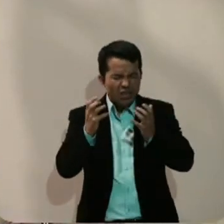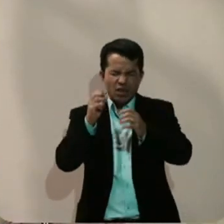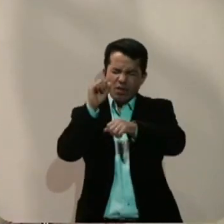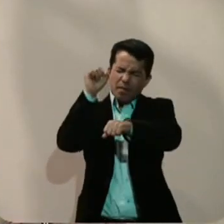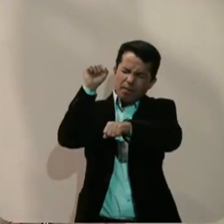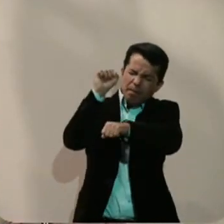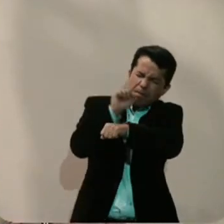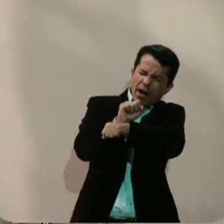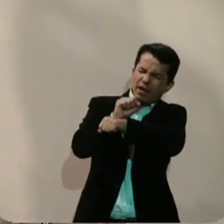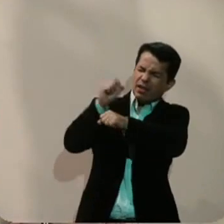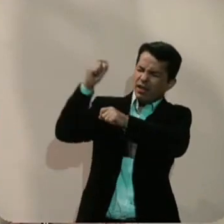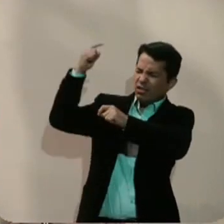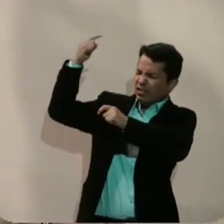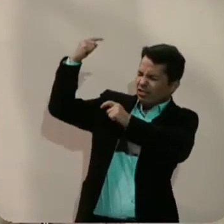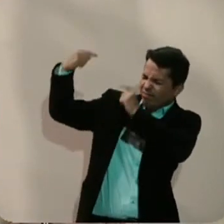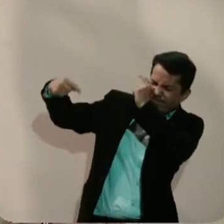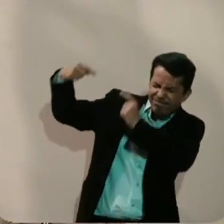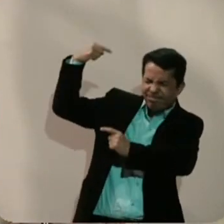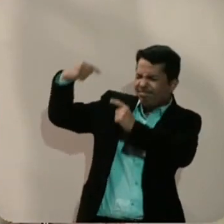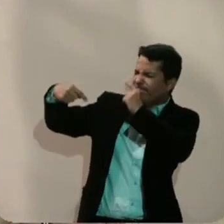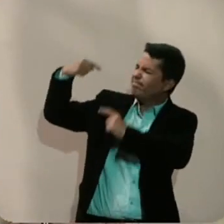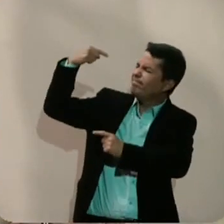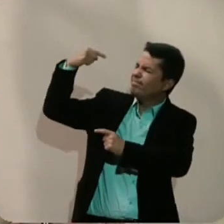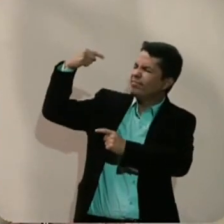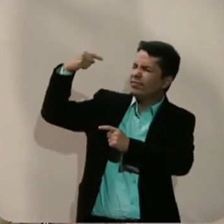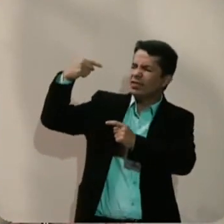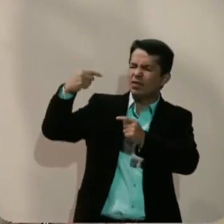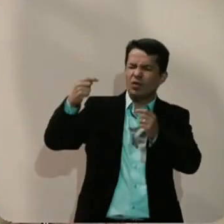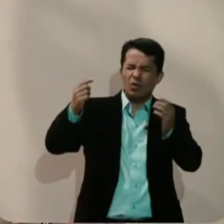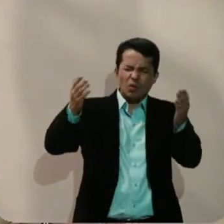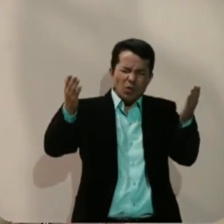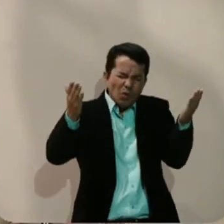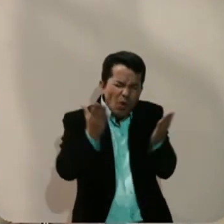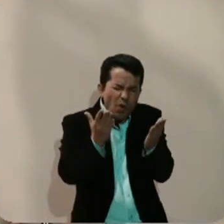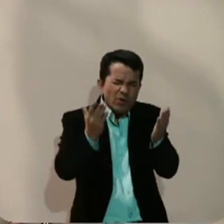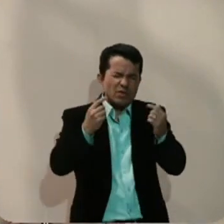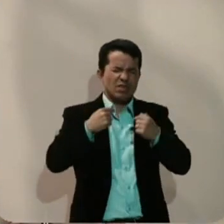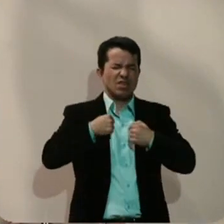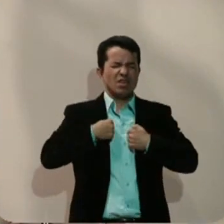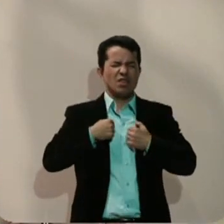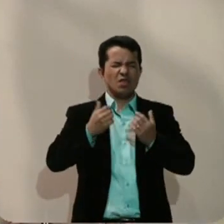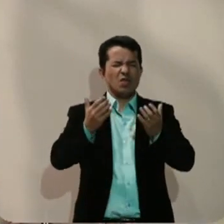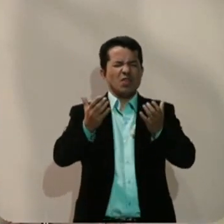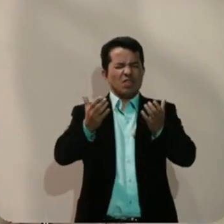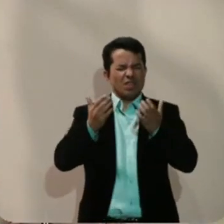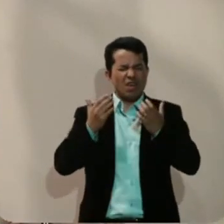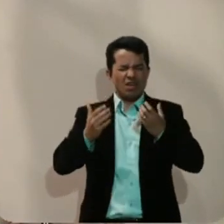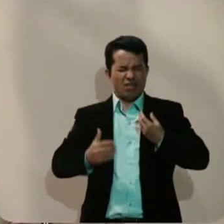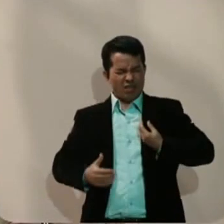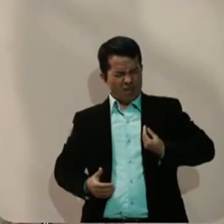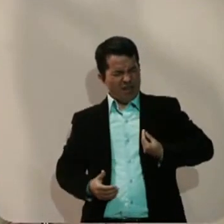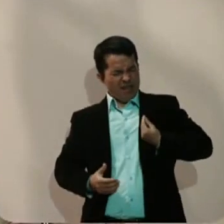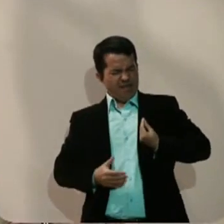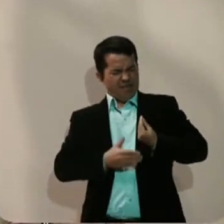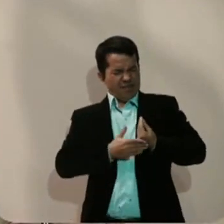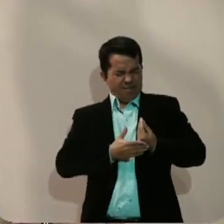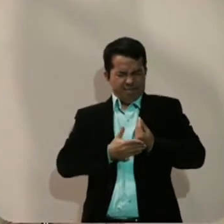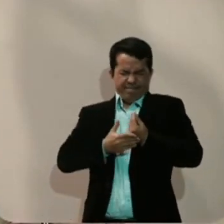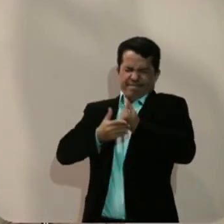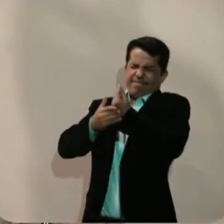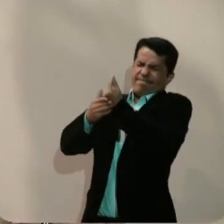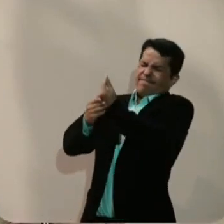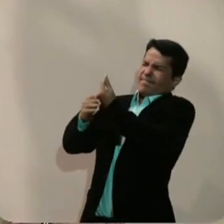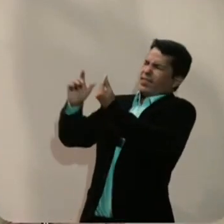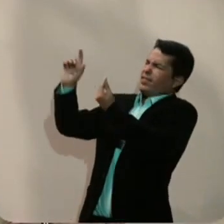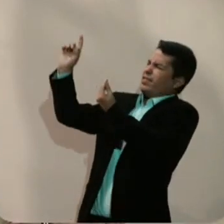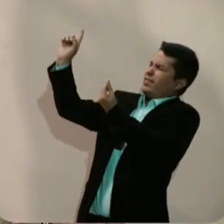quero me render e convidar o Senhor para que tenha todo o controle, toda a direção da